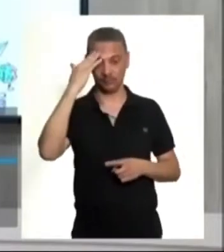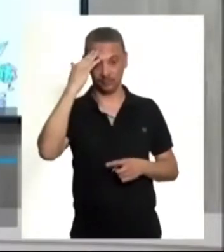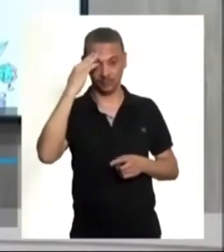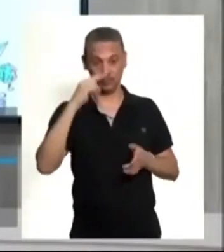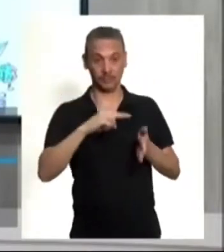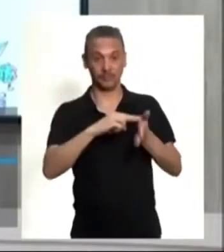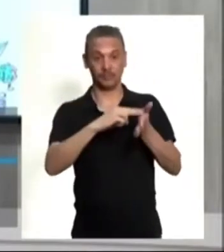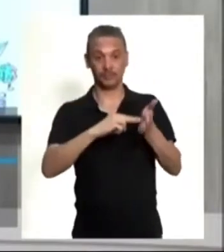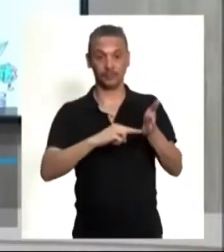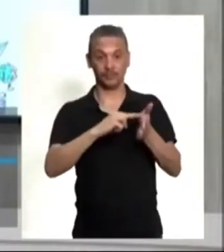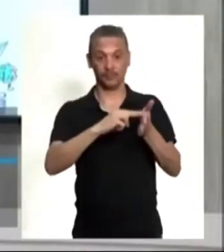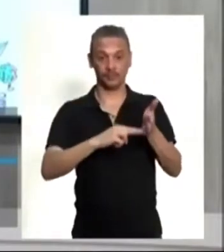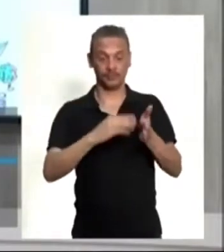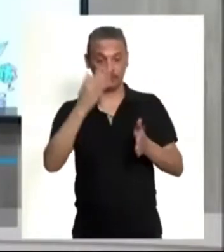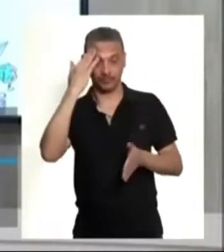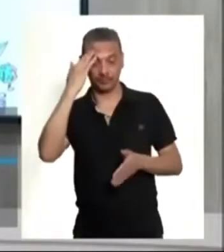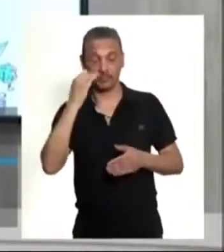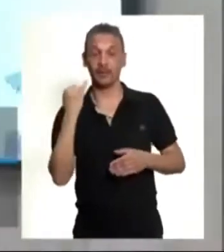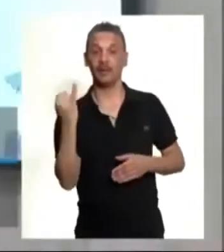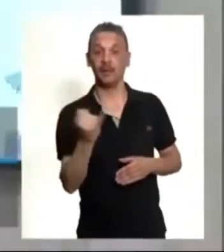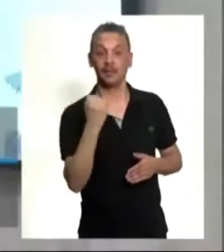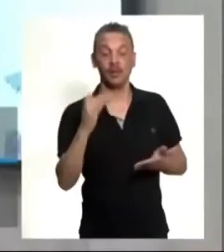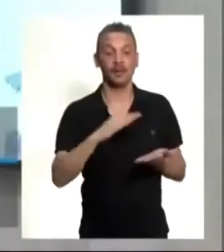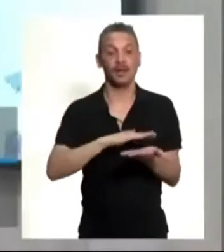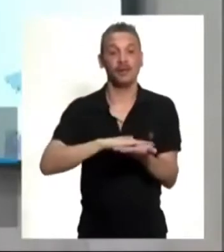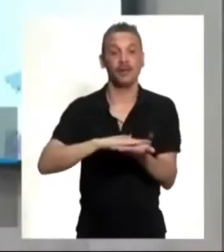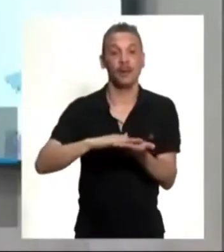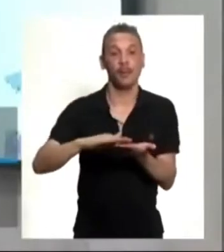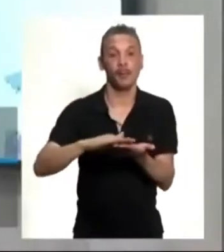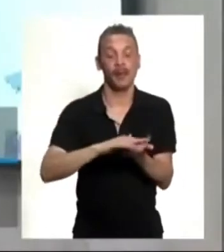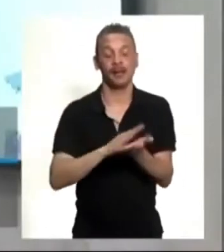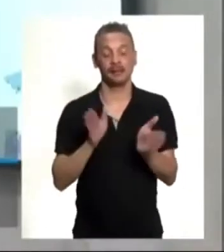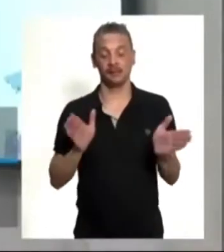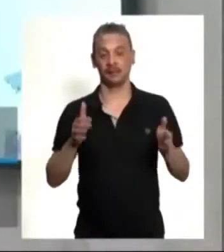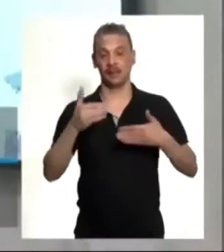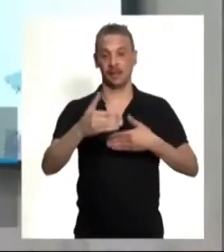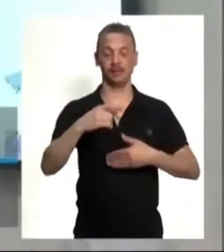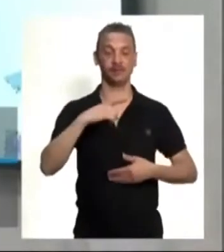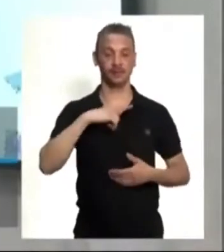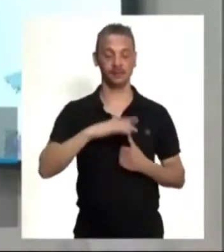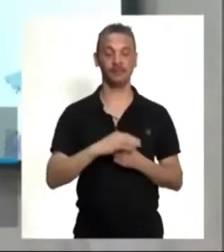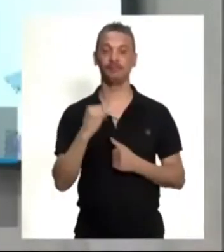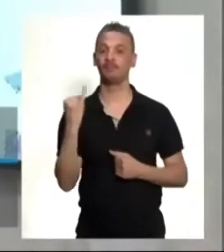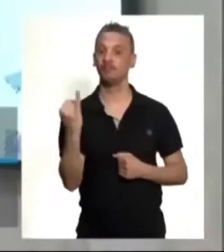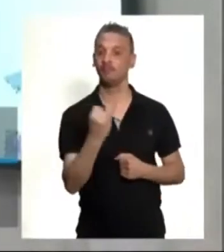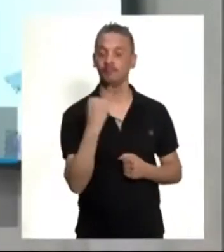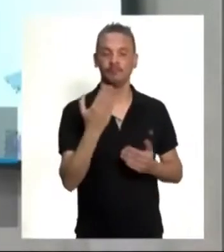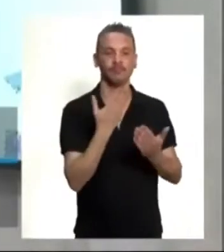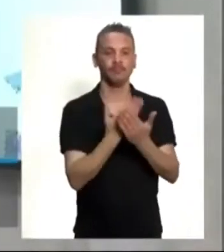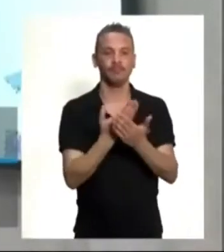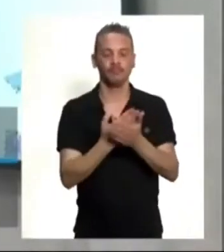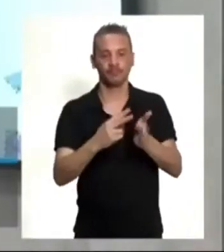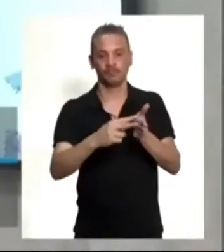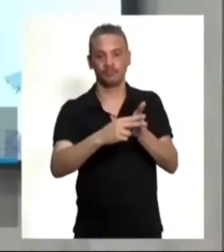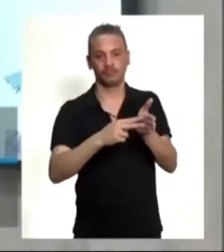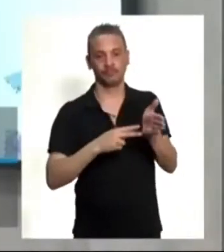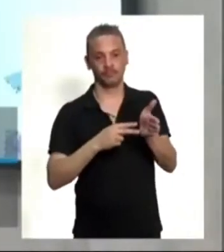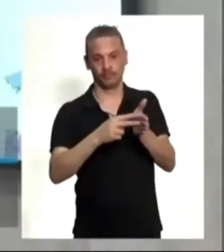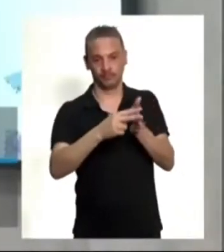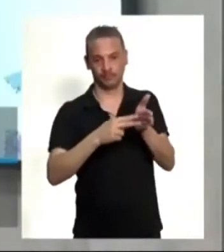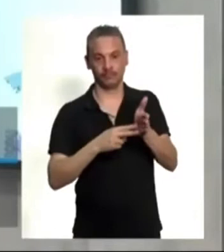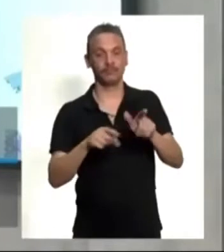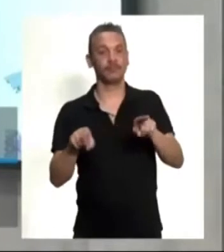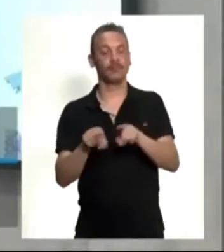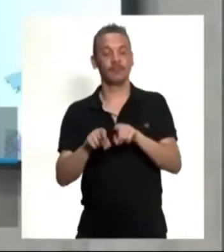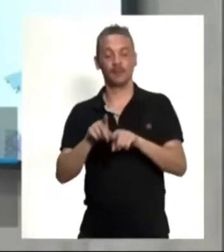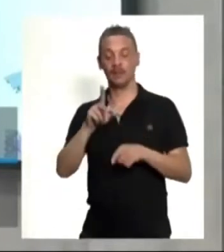isso a importância das bases nas caixas. Por isso a importância das bases no estudo dos prismas. Sólidos com